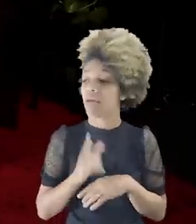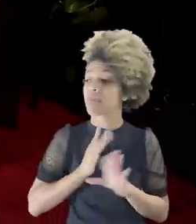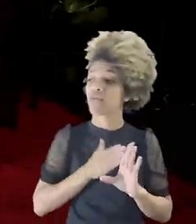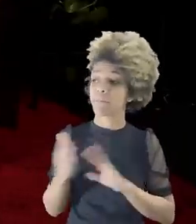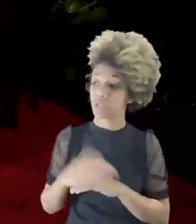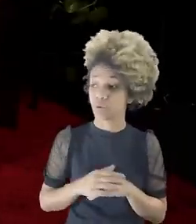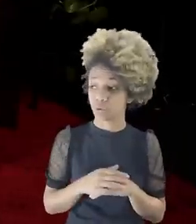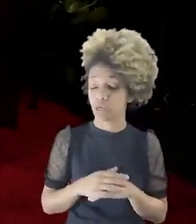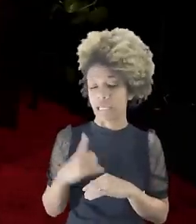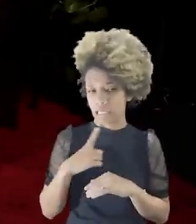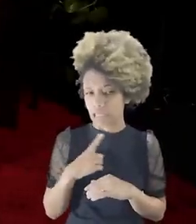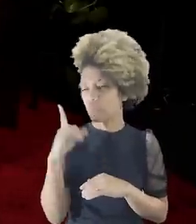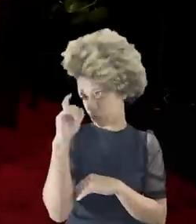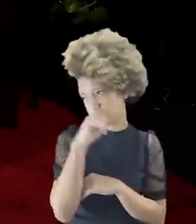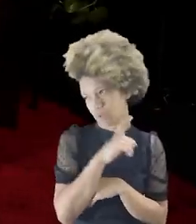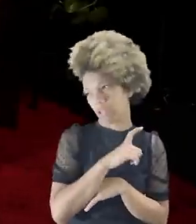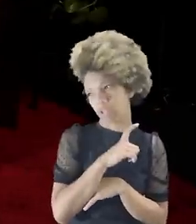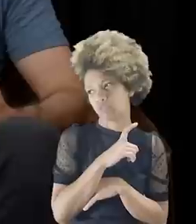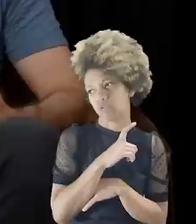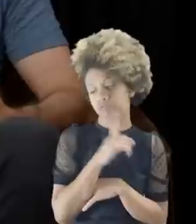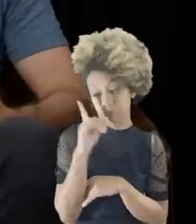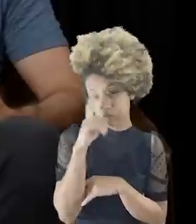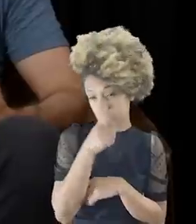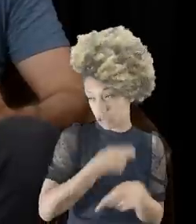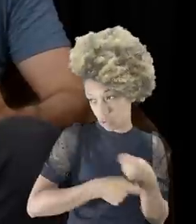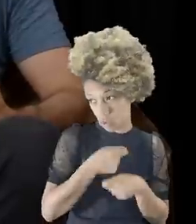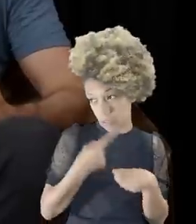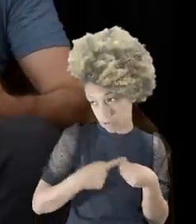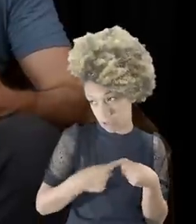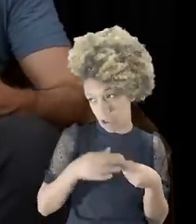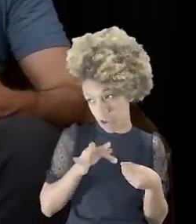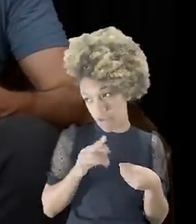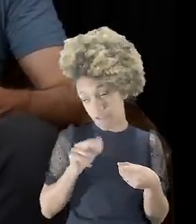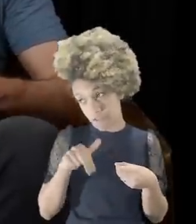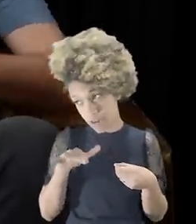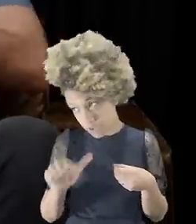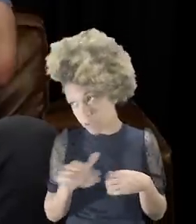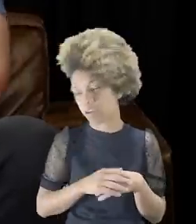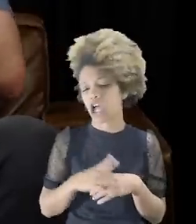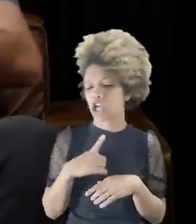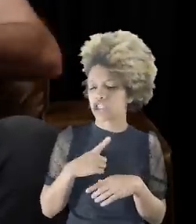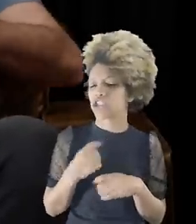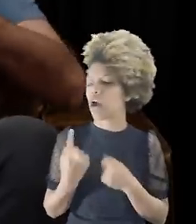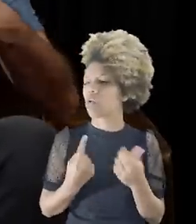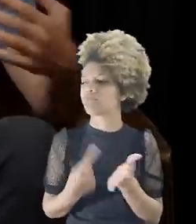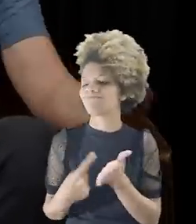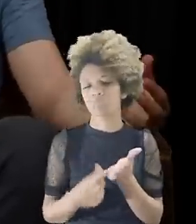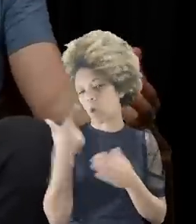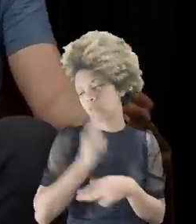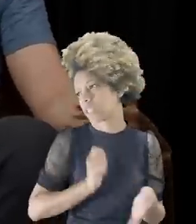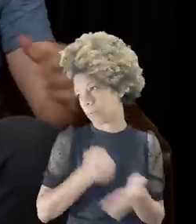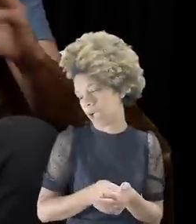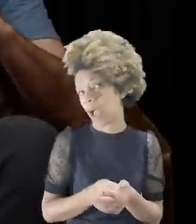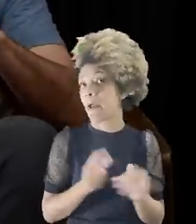teve um período que eles passaram por um aperto eles estavam numa dificuldade Econômica tinham assumido alguns compromissos que não